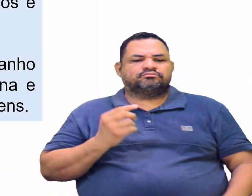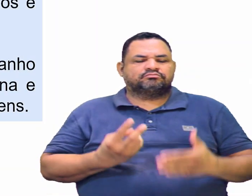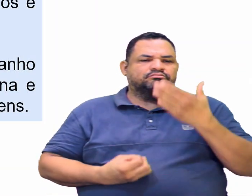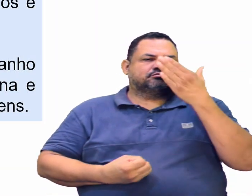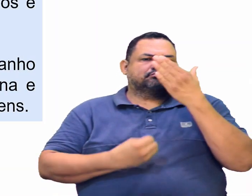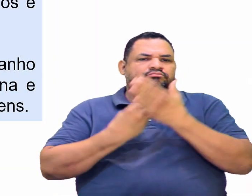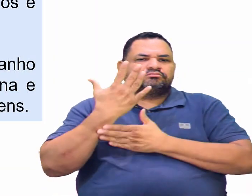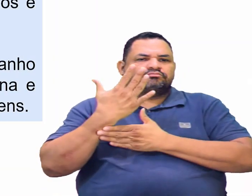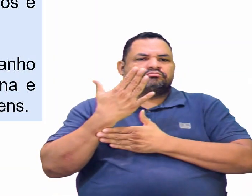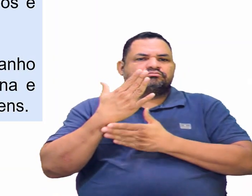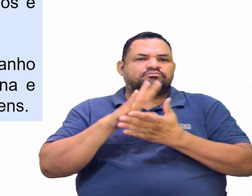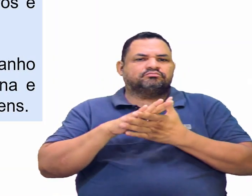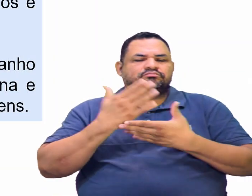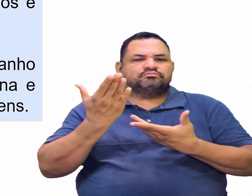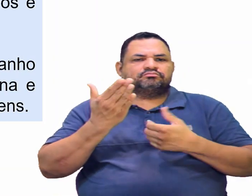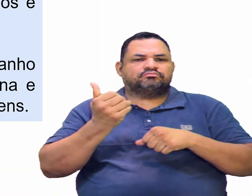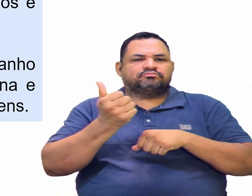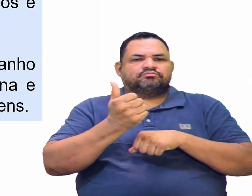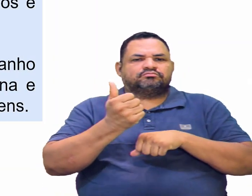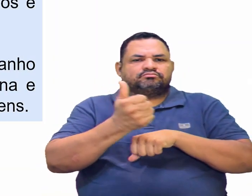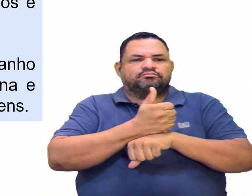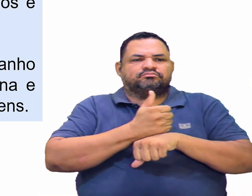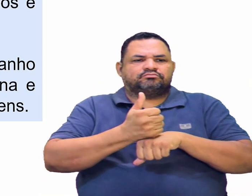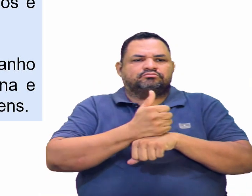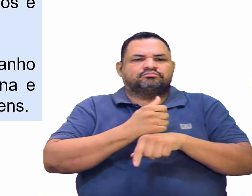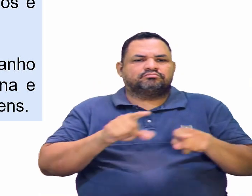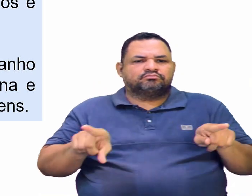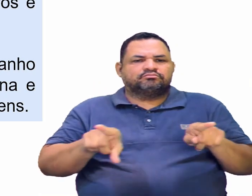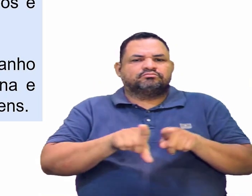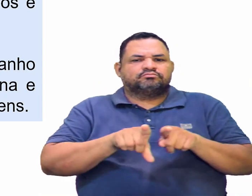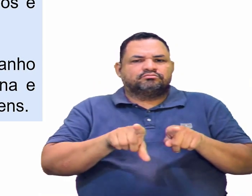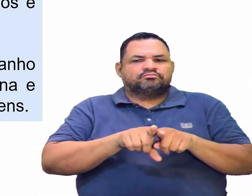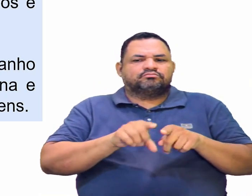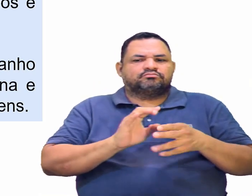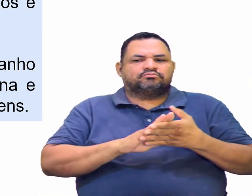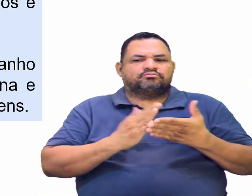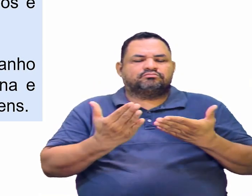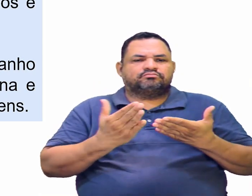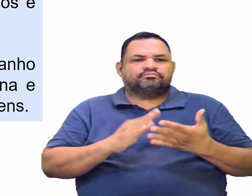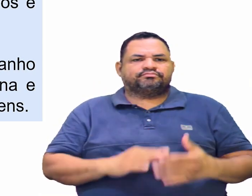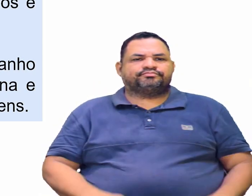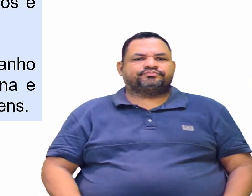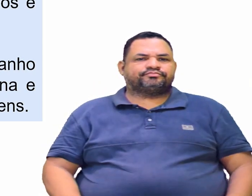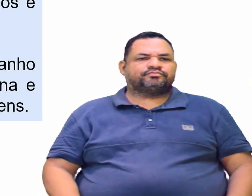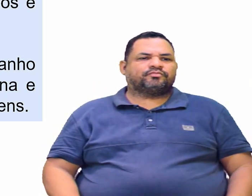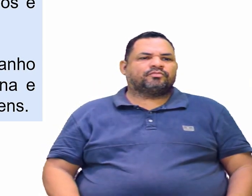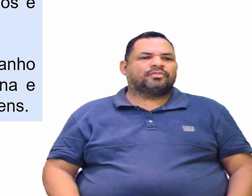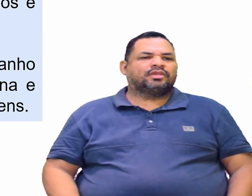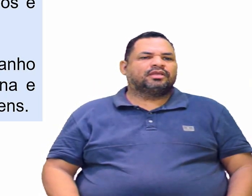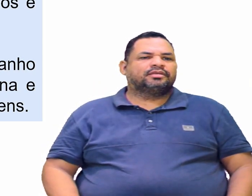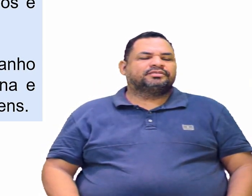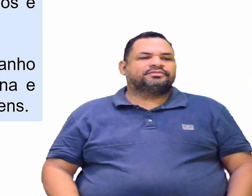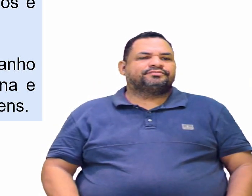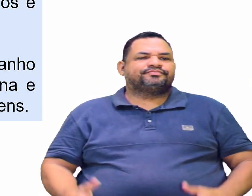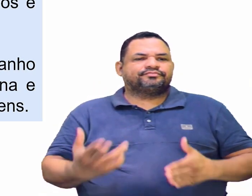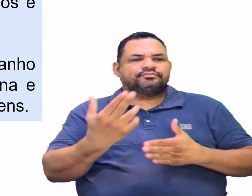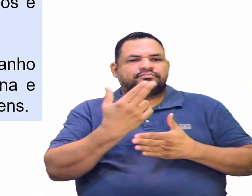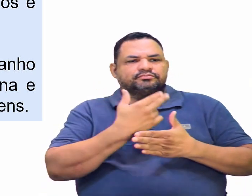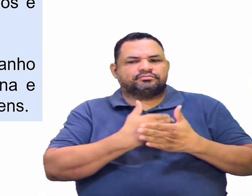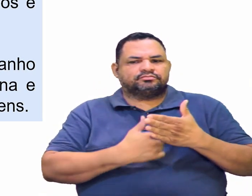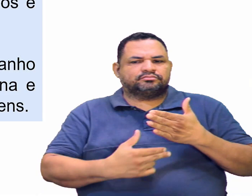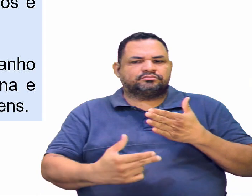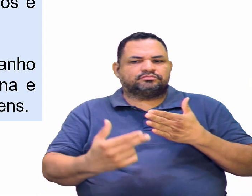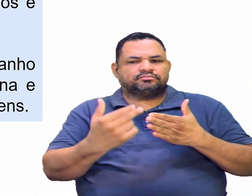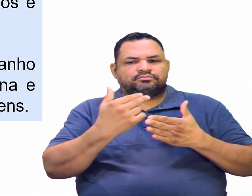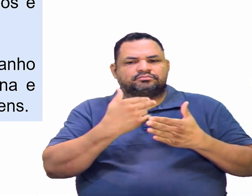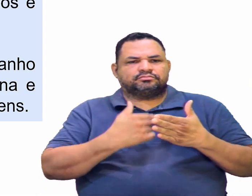surgiram, né, de profissões também não se tem como contar, né? Mas o designer gráfico,